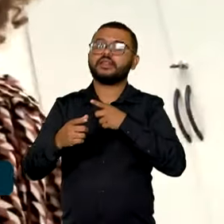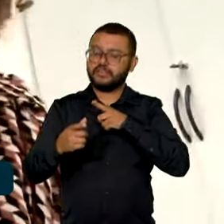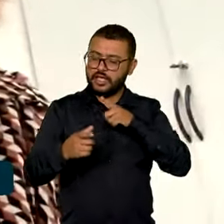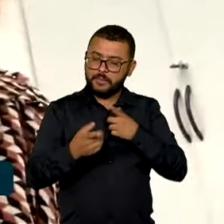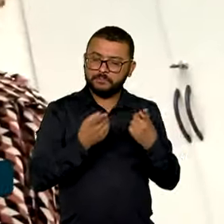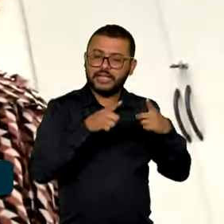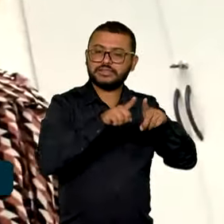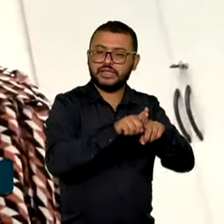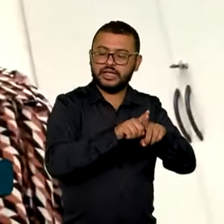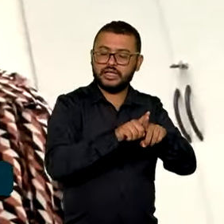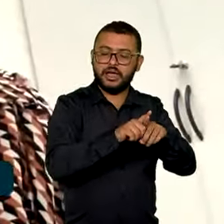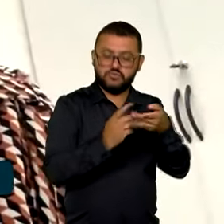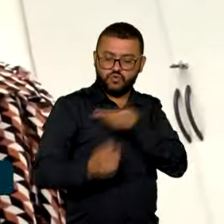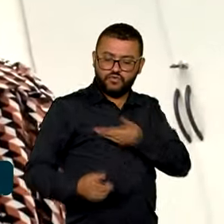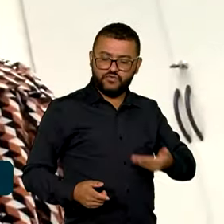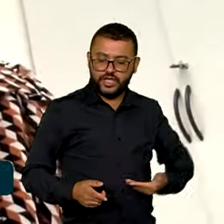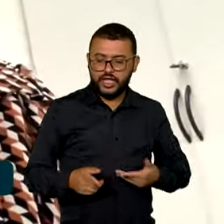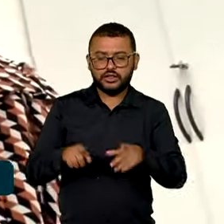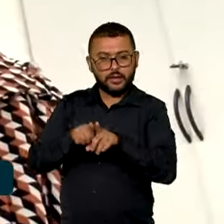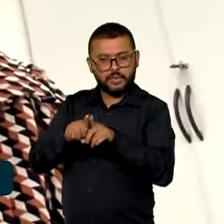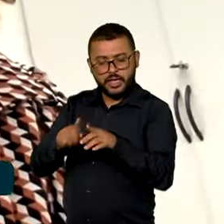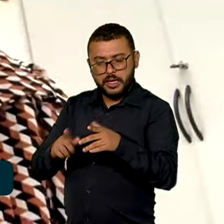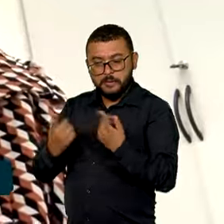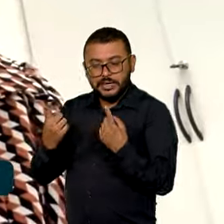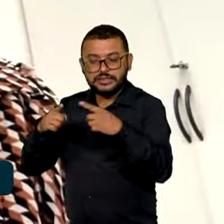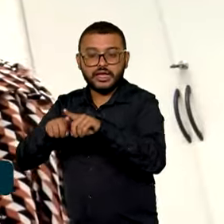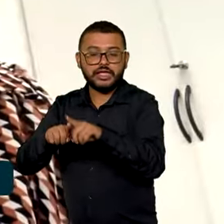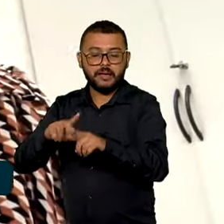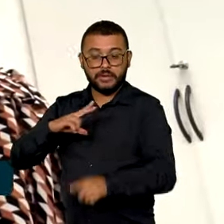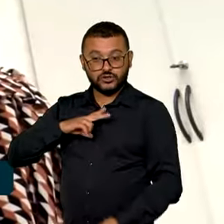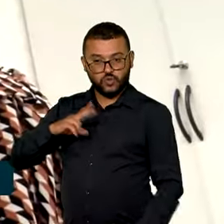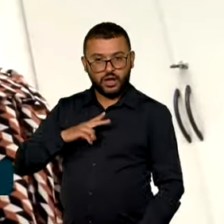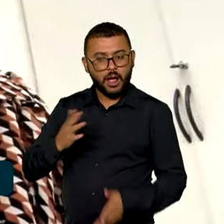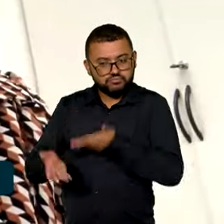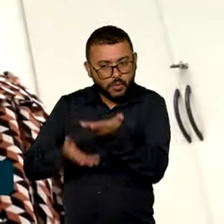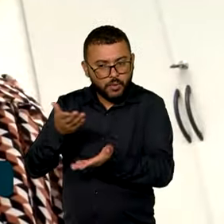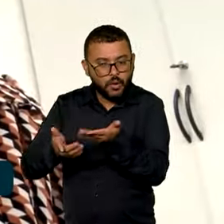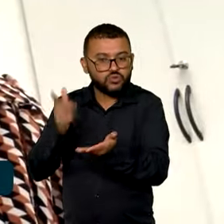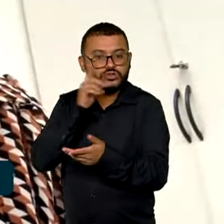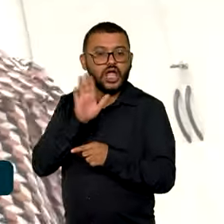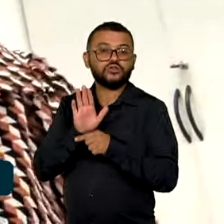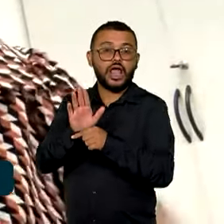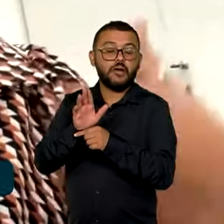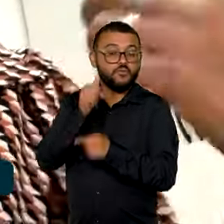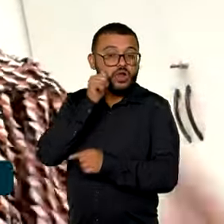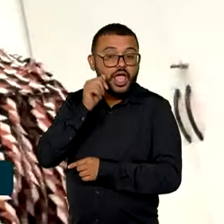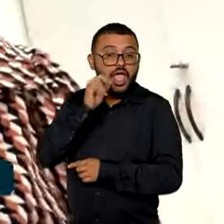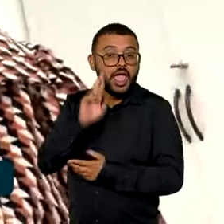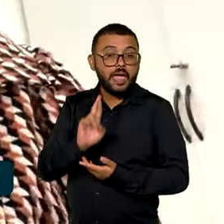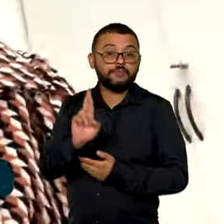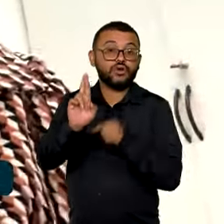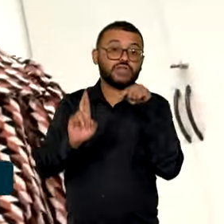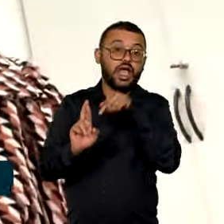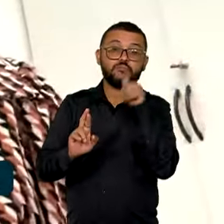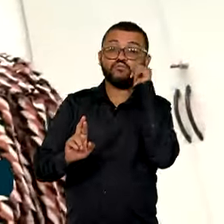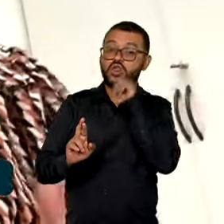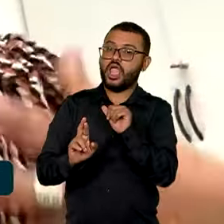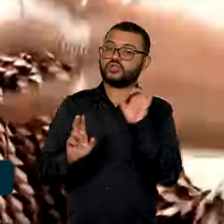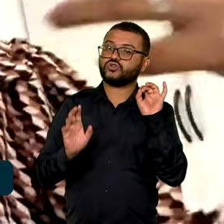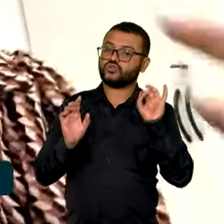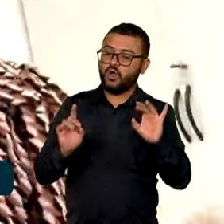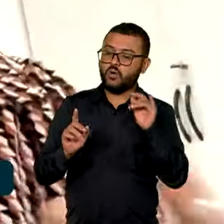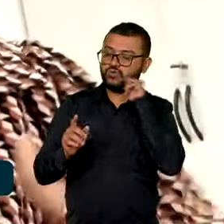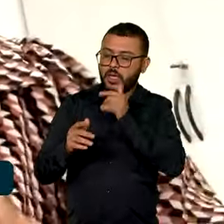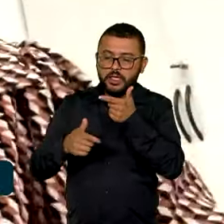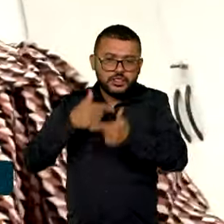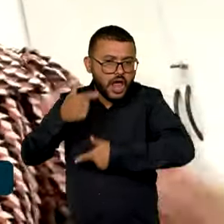pública quanto privada para a gente conseguir alavancar esses negócios liderados por mulheres, porque ali gera oportunidades de